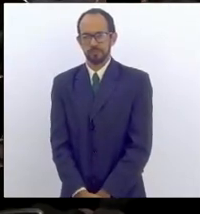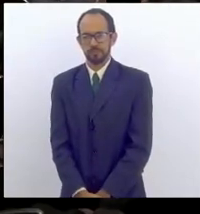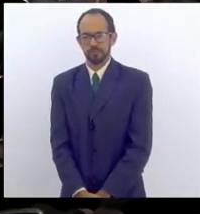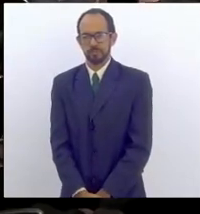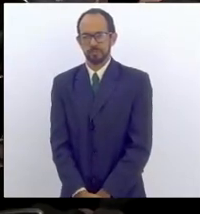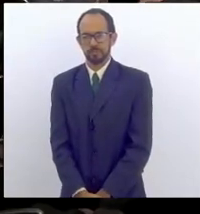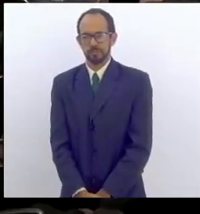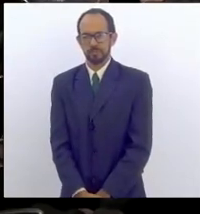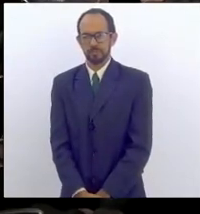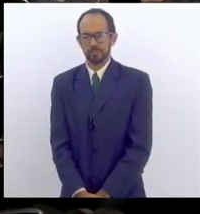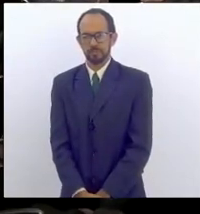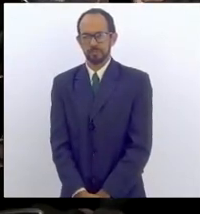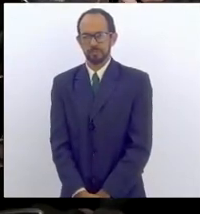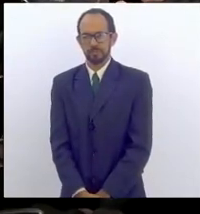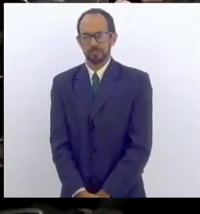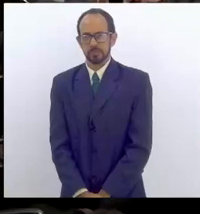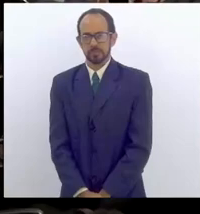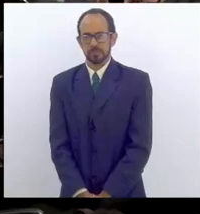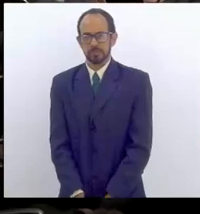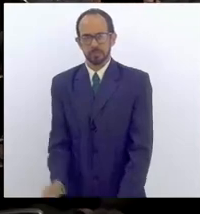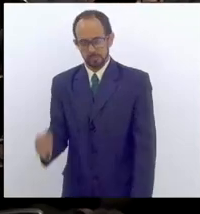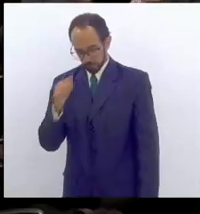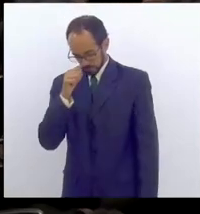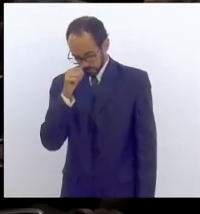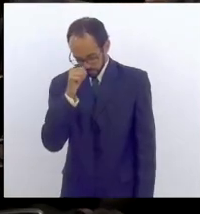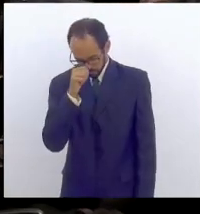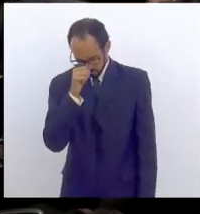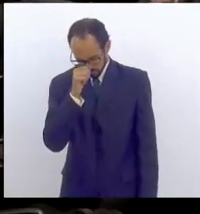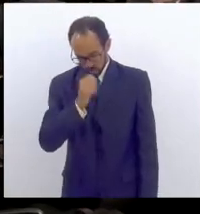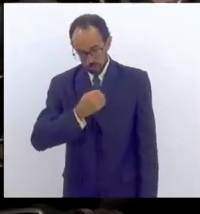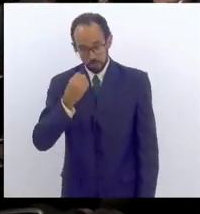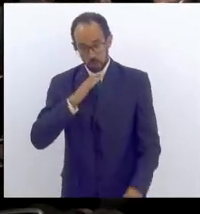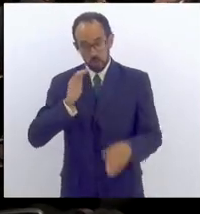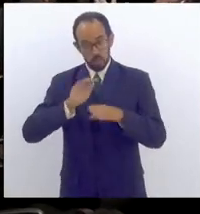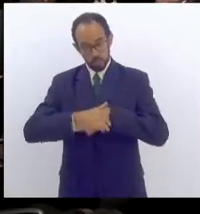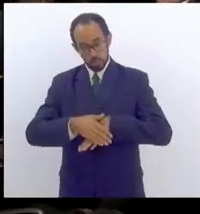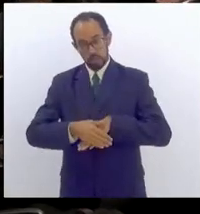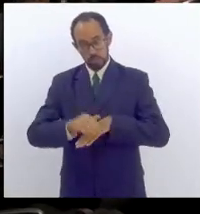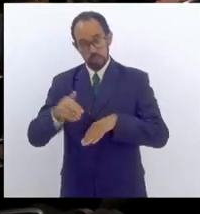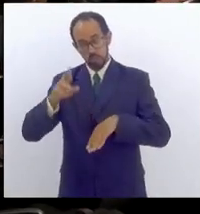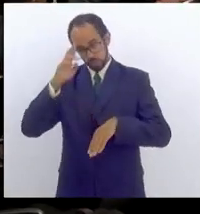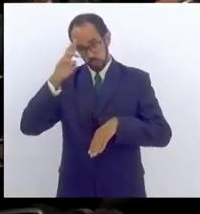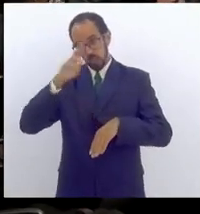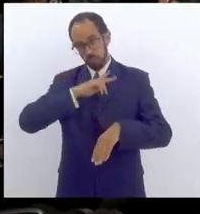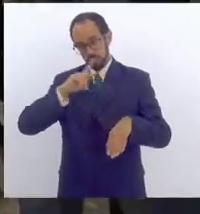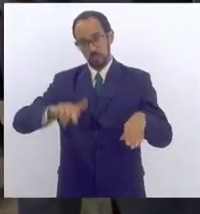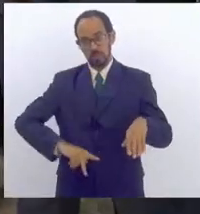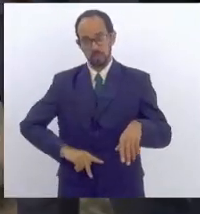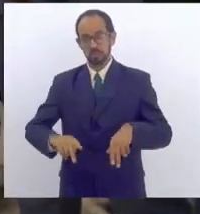Representando o campo. Bora. Boa noite. Boa noite, senhor presidente.